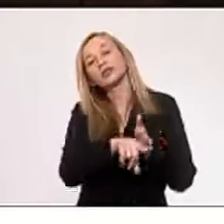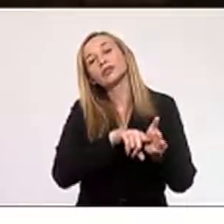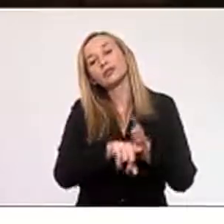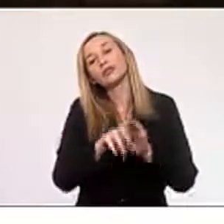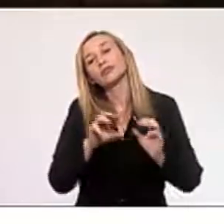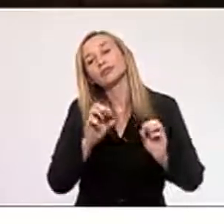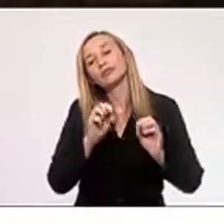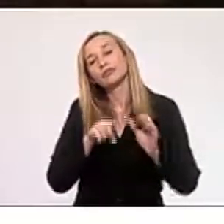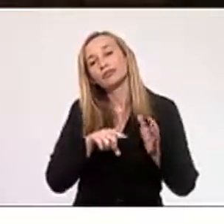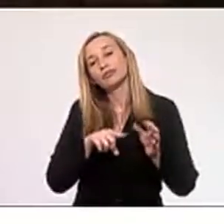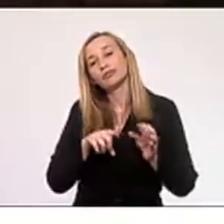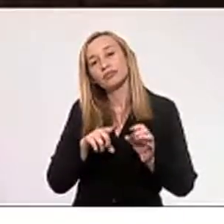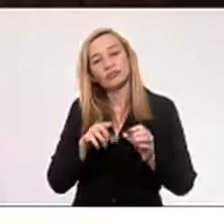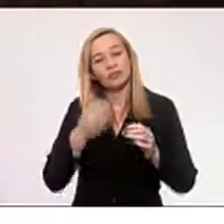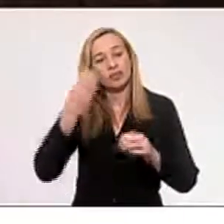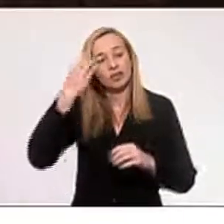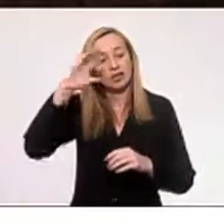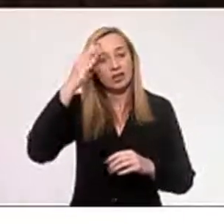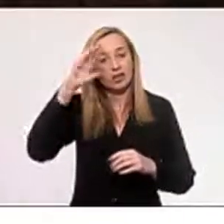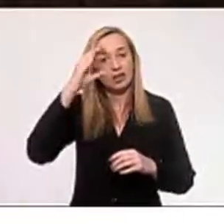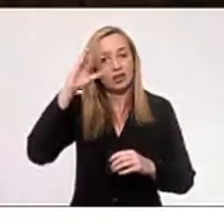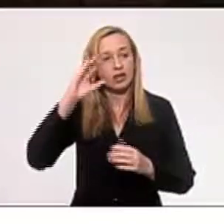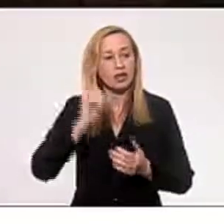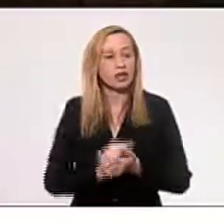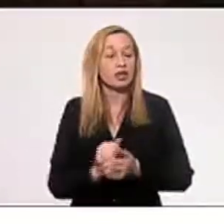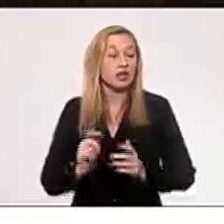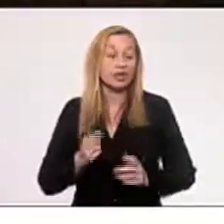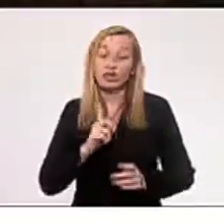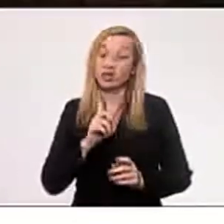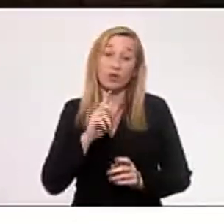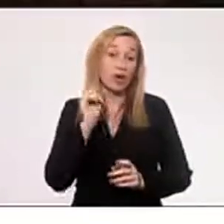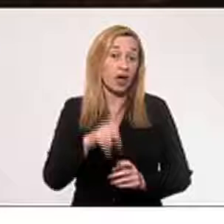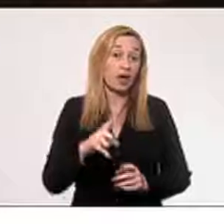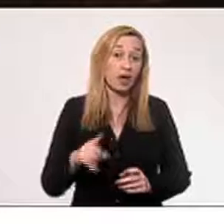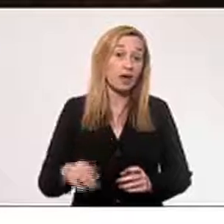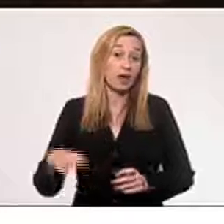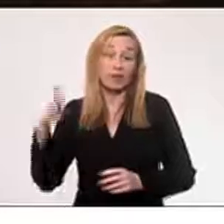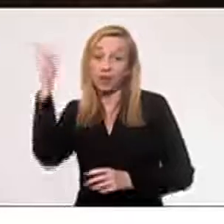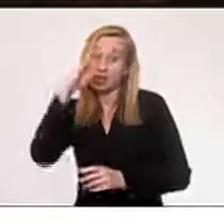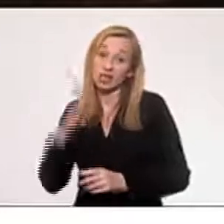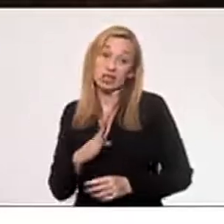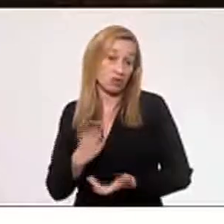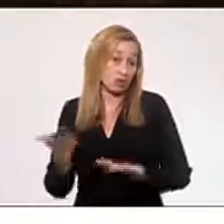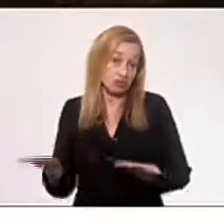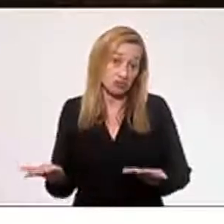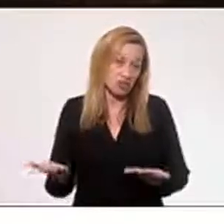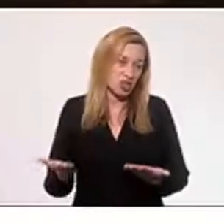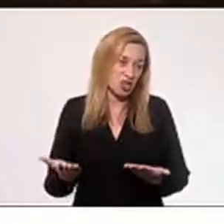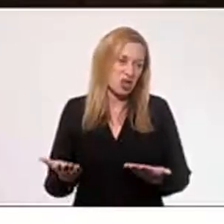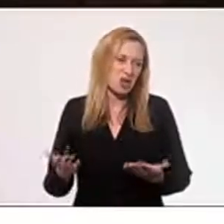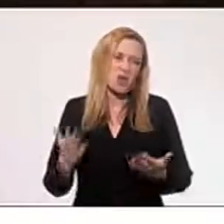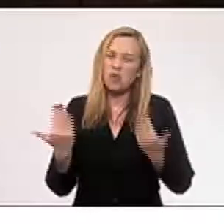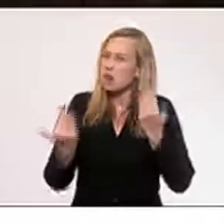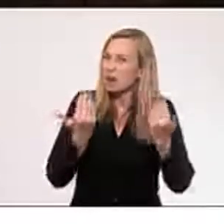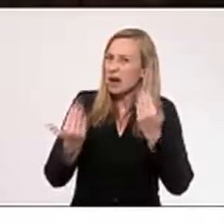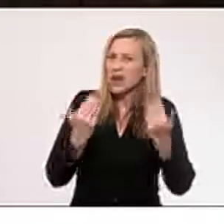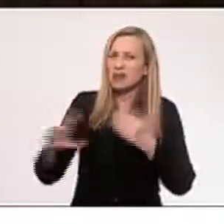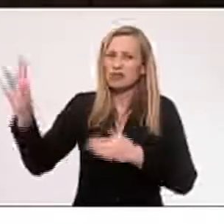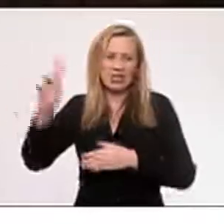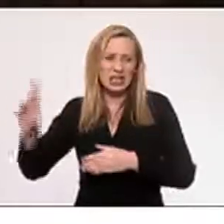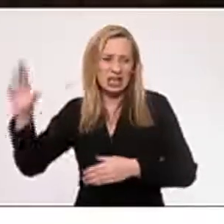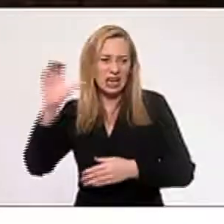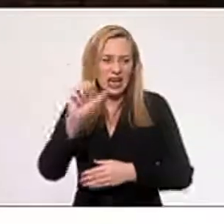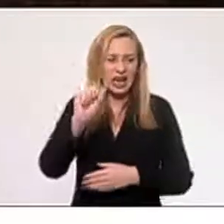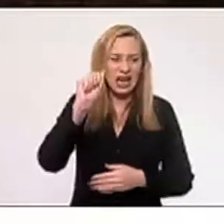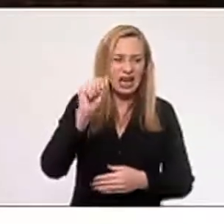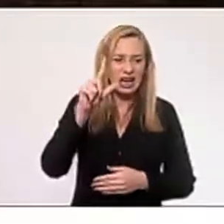Brasil. Não dá para comparar, onde eu estudei, por exemplo, na Sorbonne, em Paris, não dá para comparar as grandes universidades da Califórnia, uma delas citadas